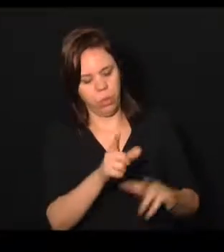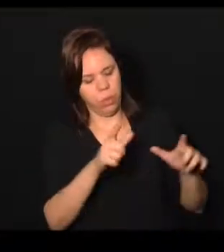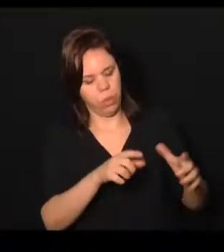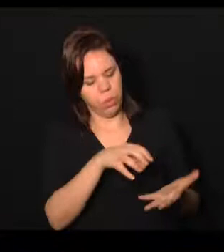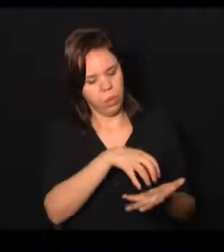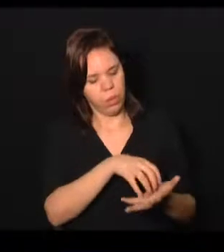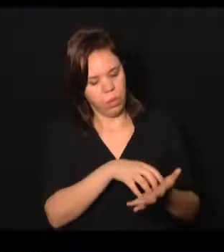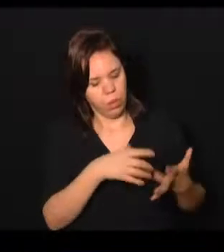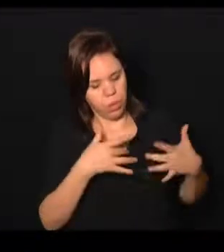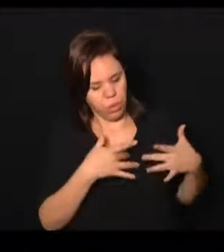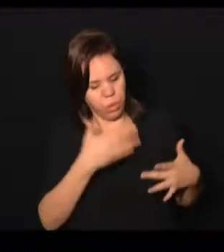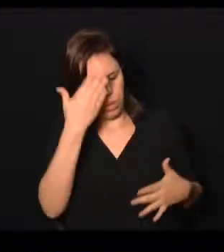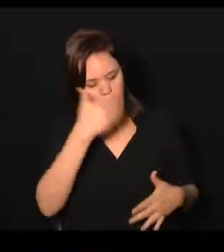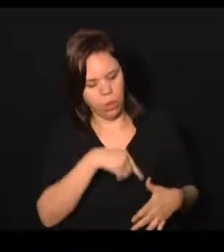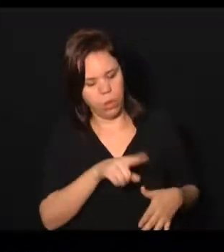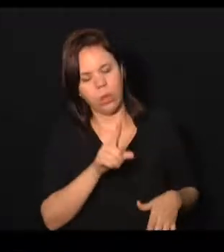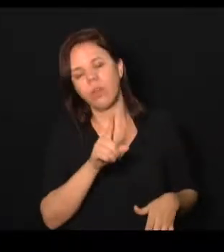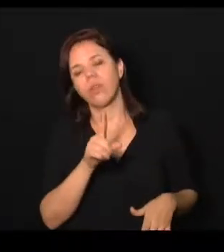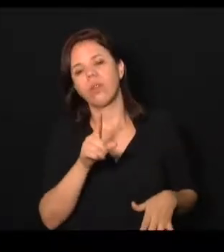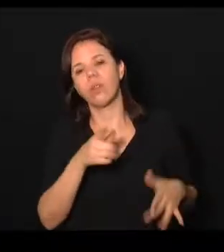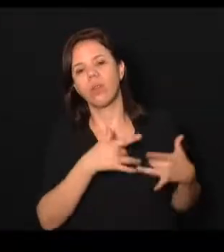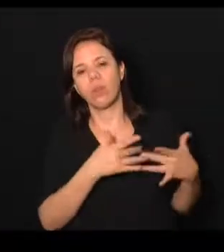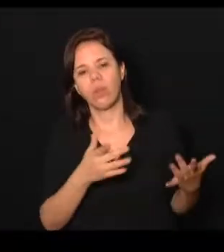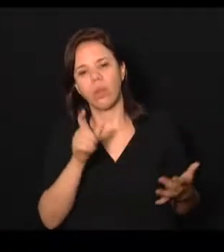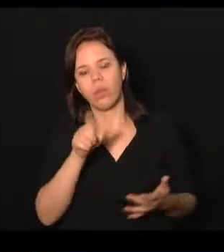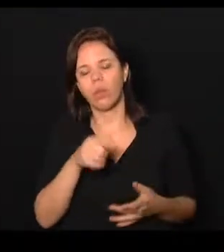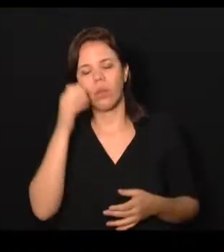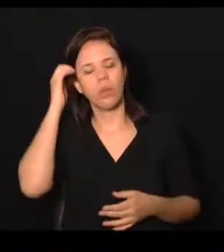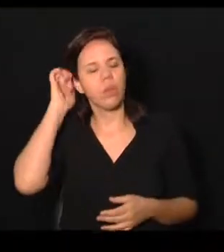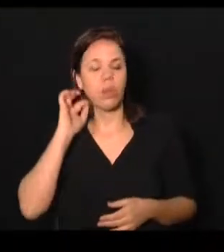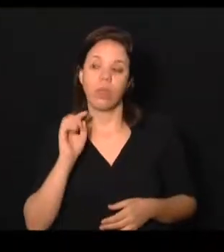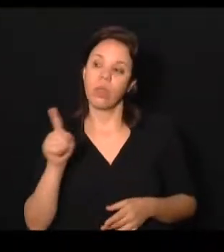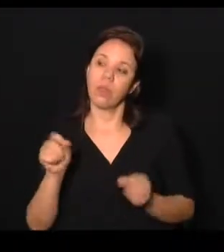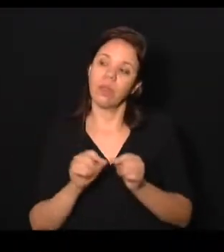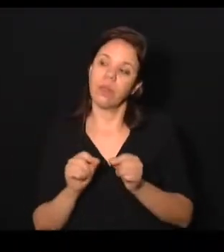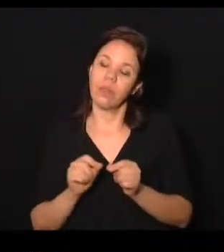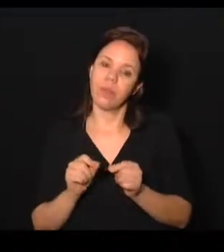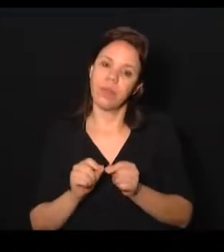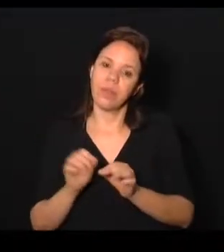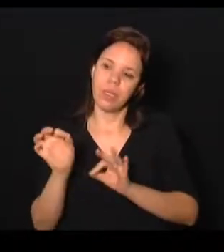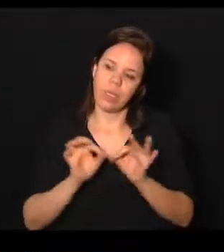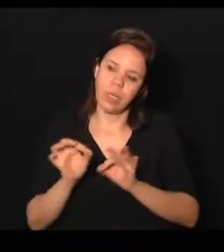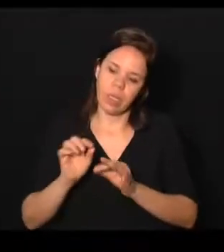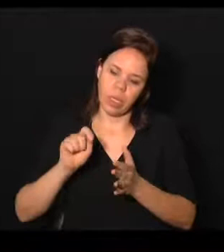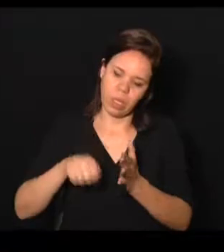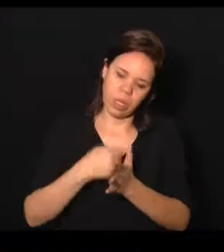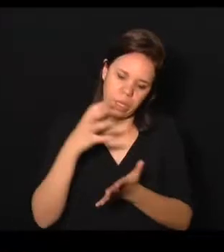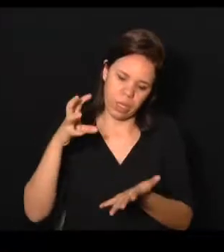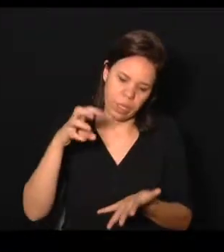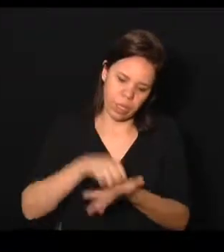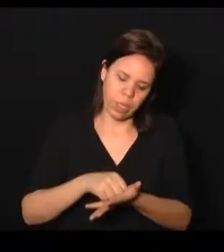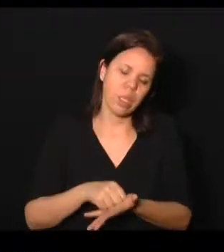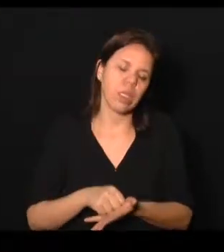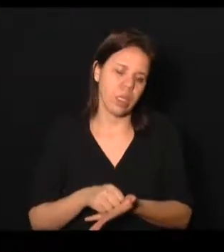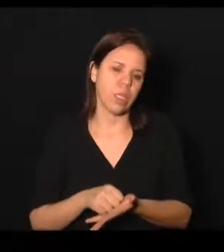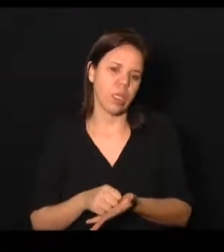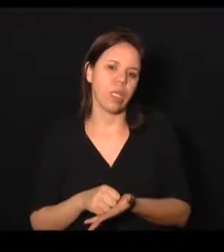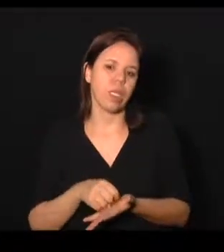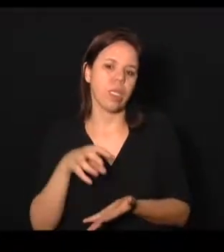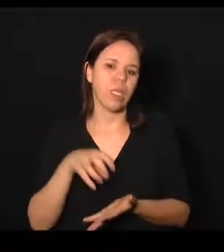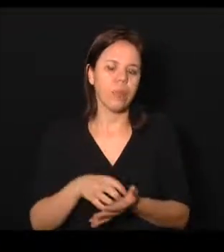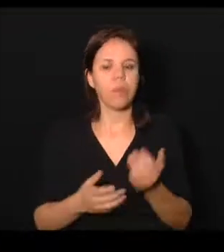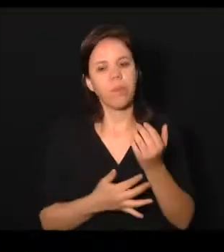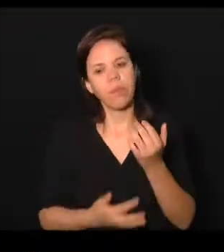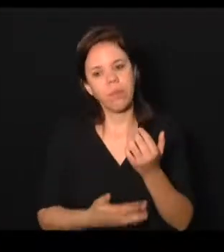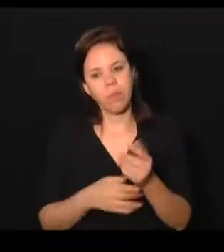feita a identificação do doador. Então, lá você vai fazer a sua identificação, vai fazer um cadastro no banco de sangue, vai passar por